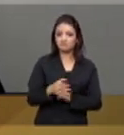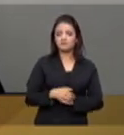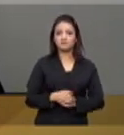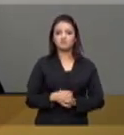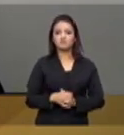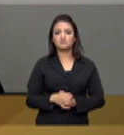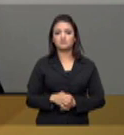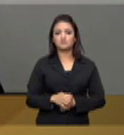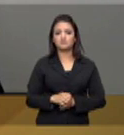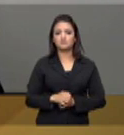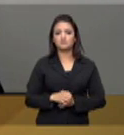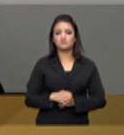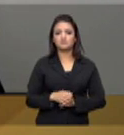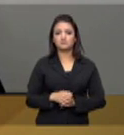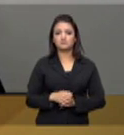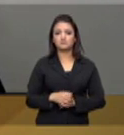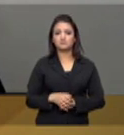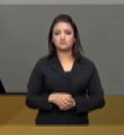Apareceres aqui,